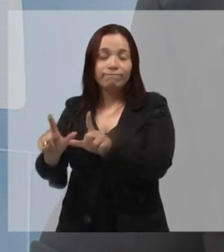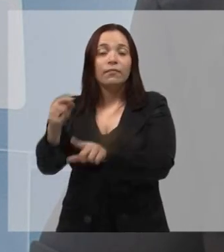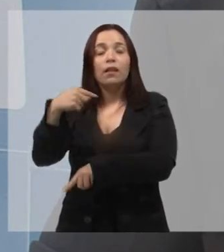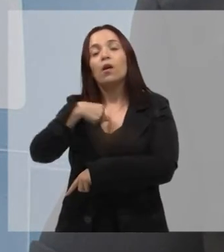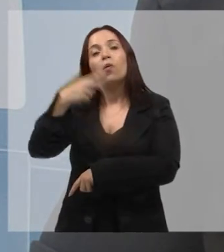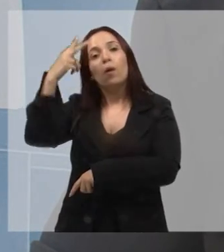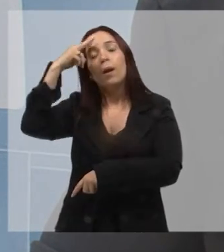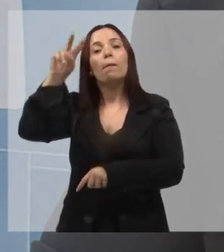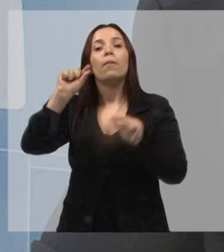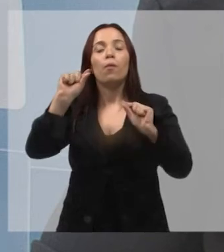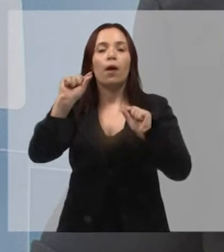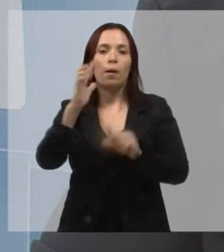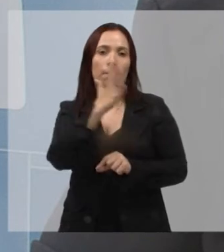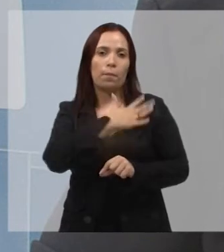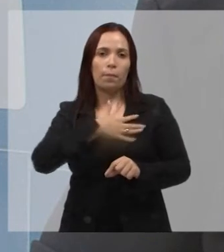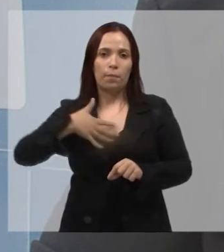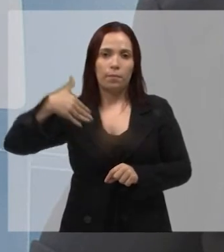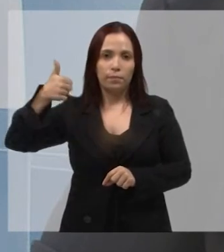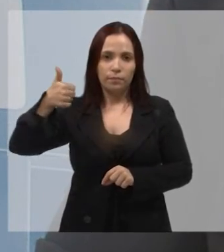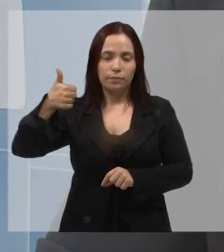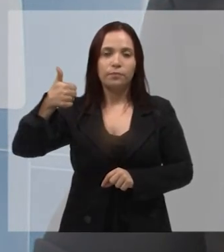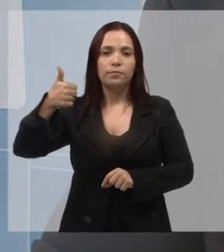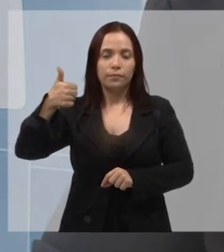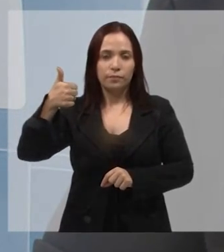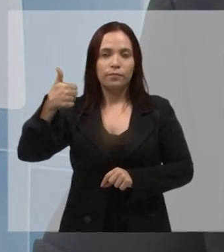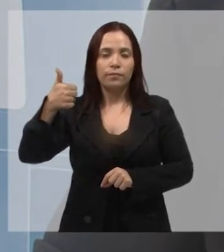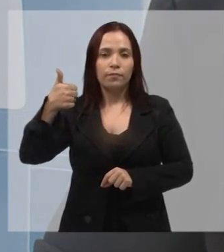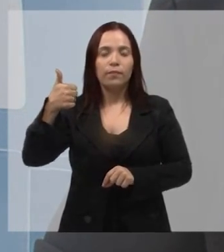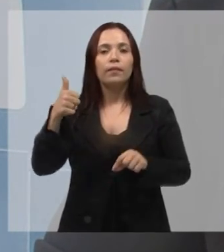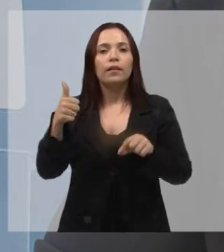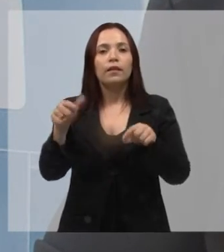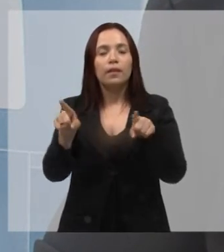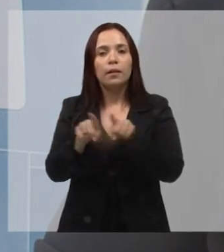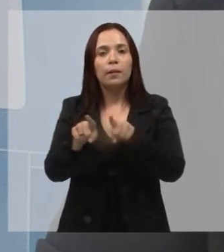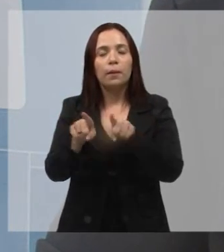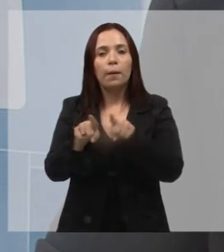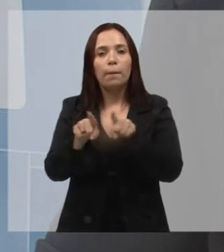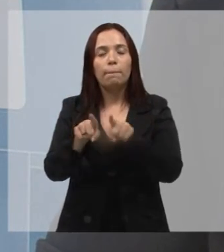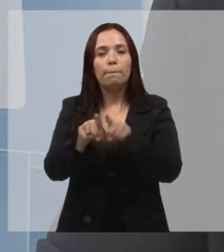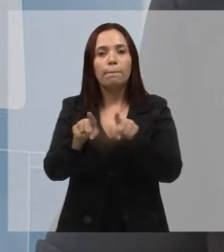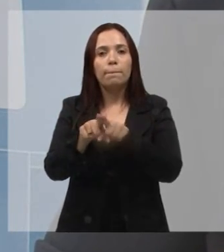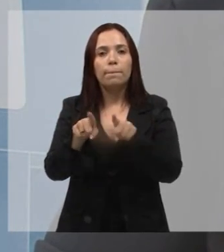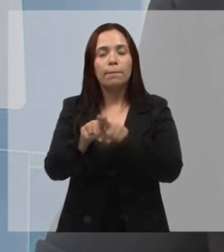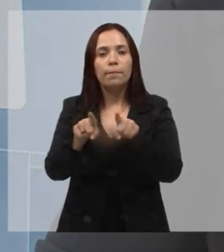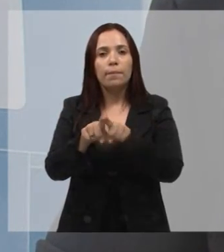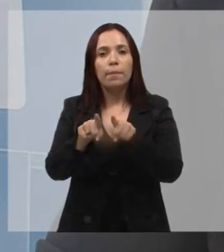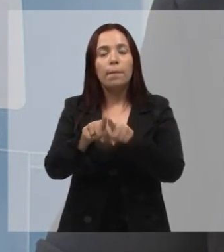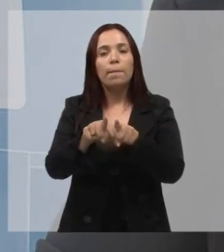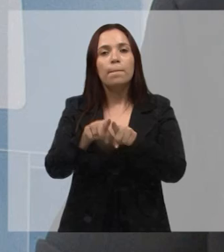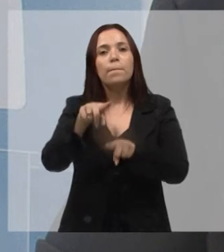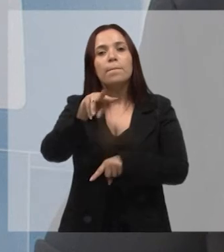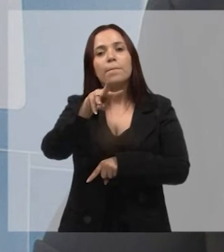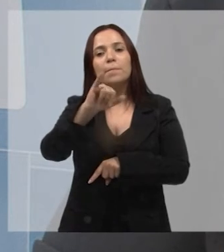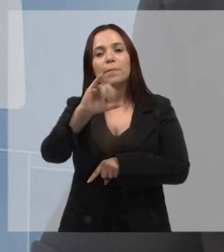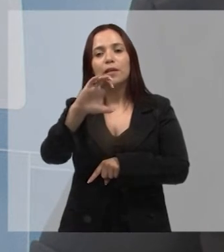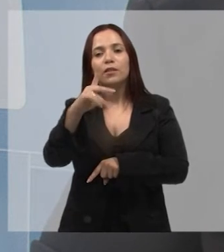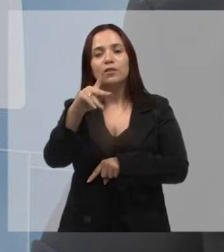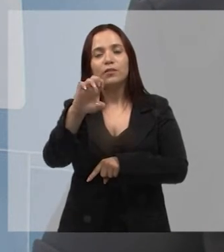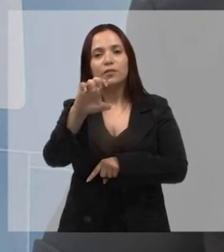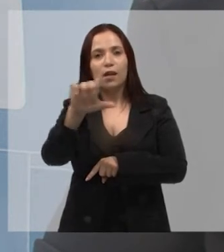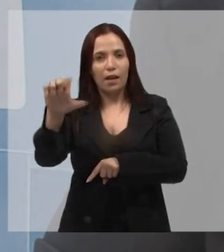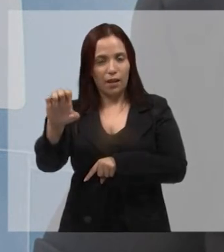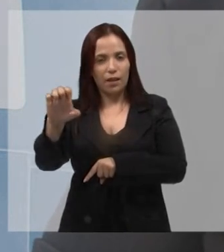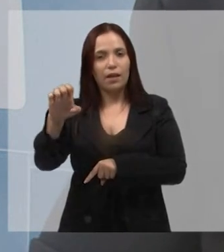Libras, eu lembrei da Michelle Bolsonaro. Diz aquele cara da onde era, aquele repórter? Não é Michelle Obama, não, é Bolsonaro. Tem um